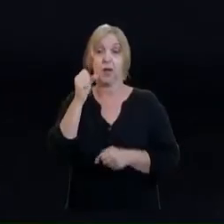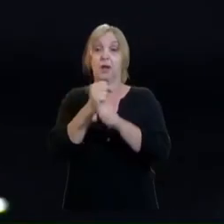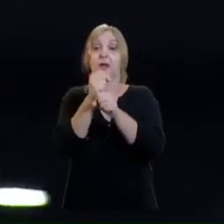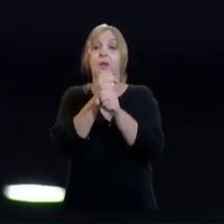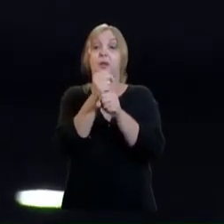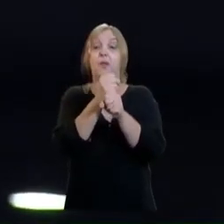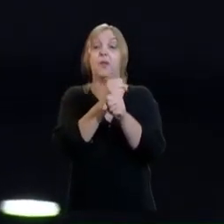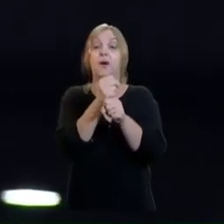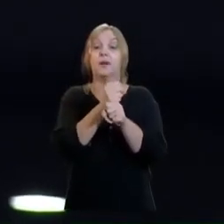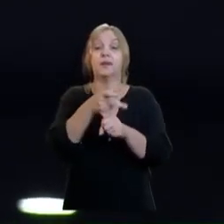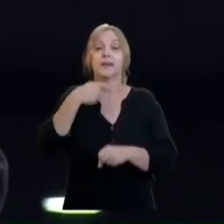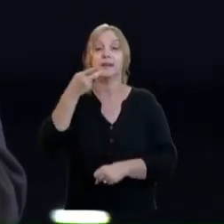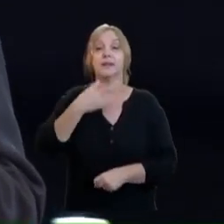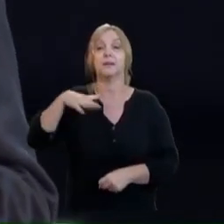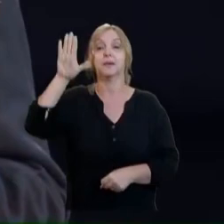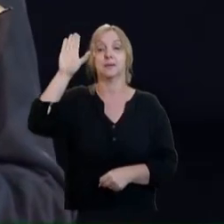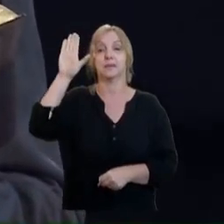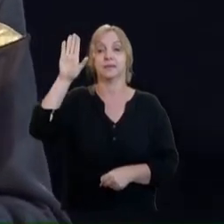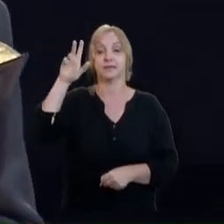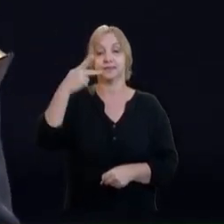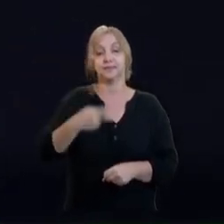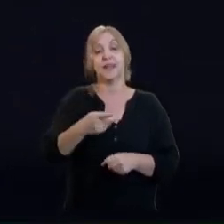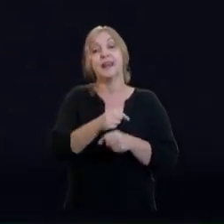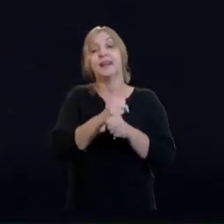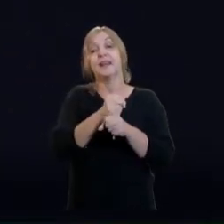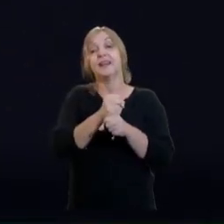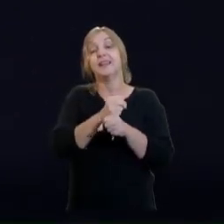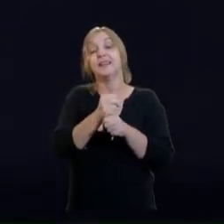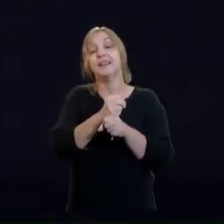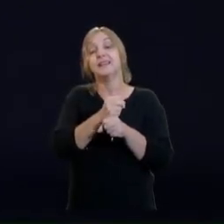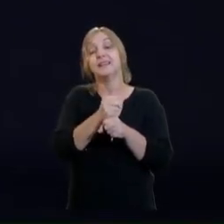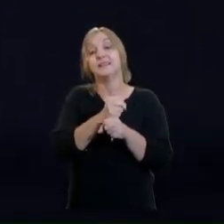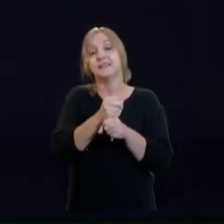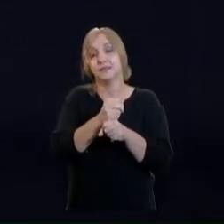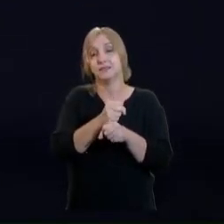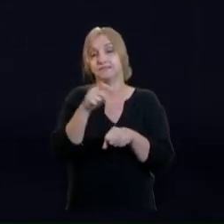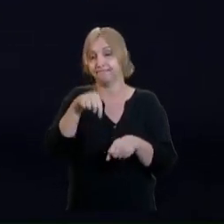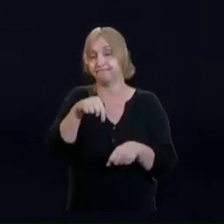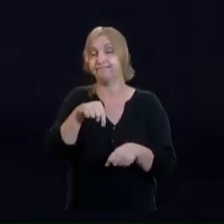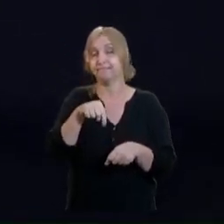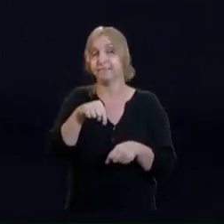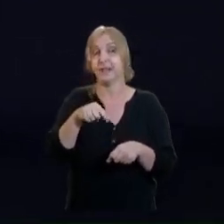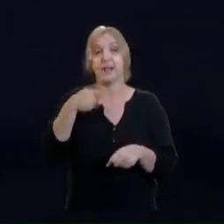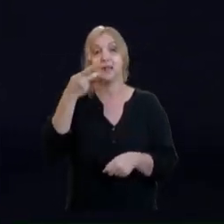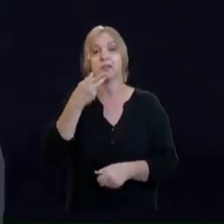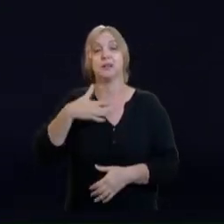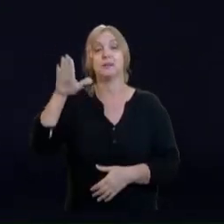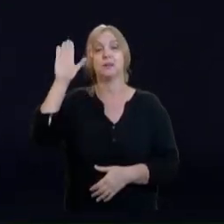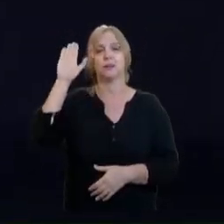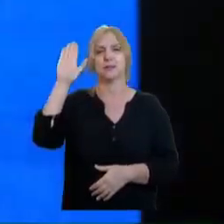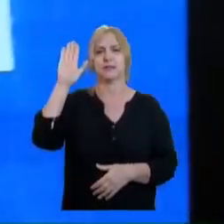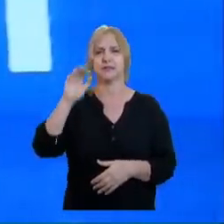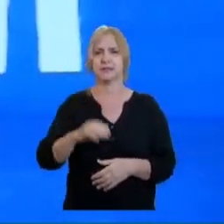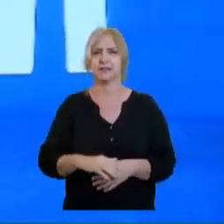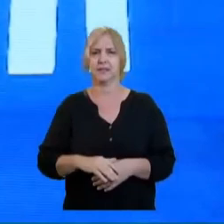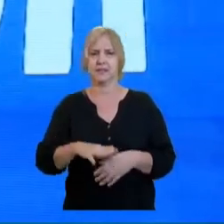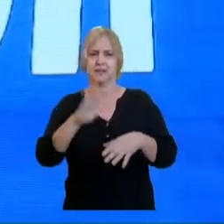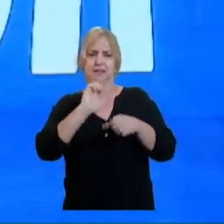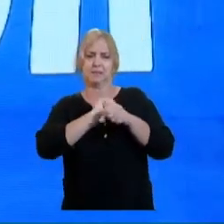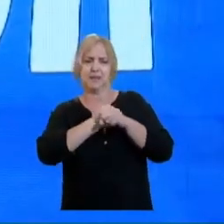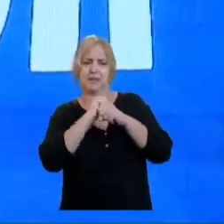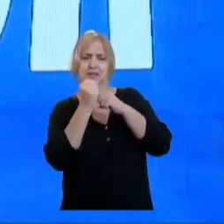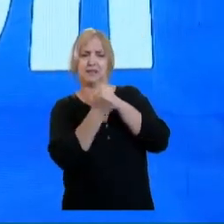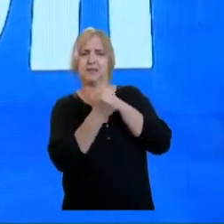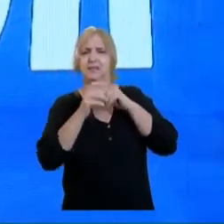promessa. Esse ano, o ano das promessas. Mas a despeito da pandemia